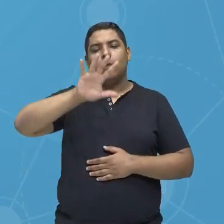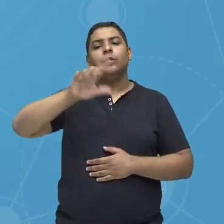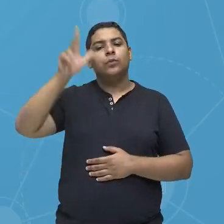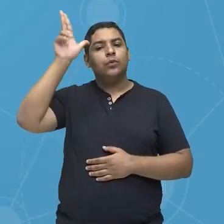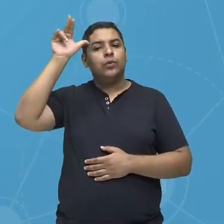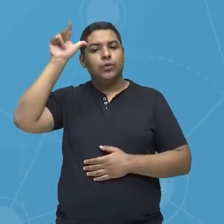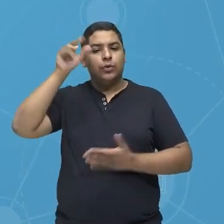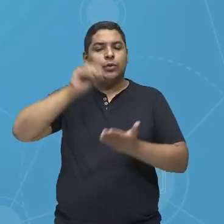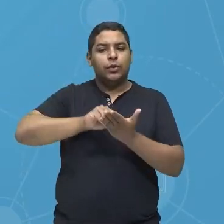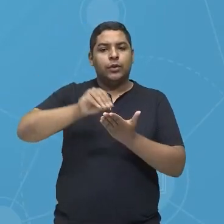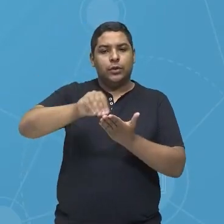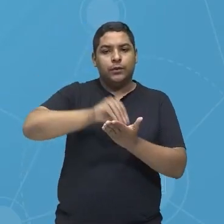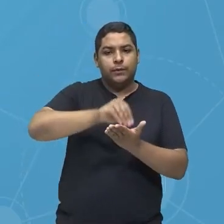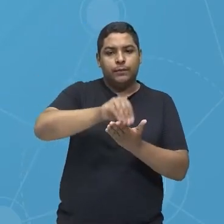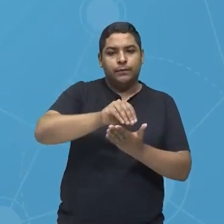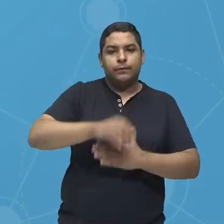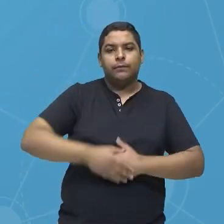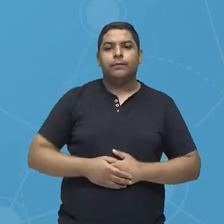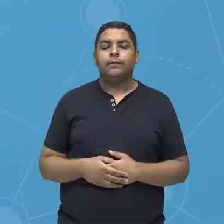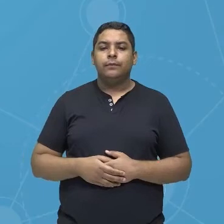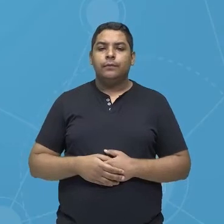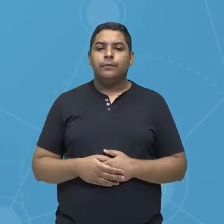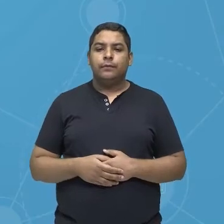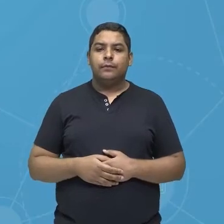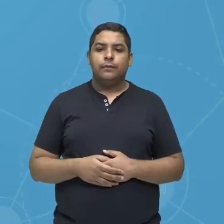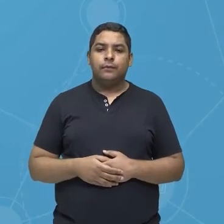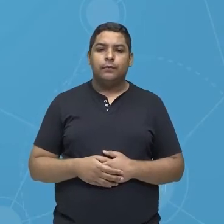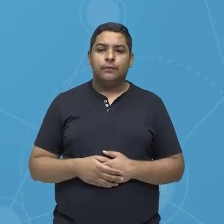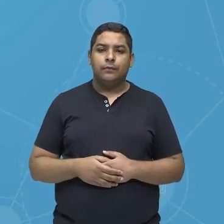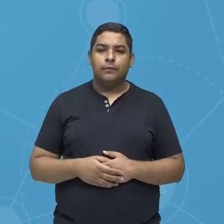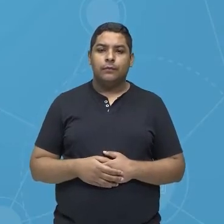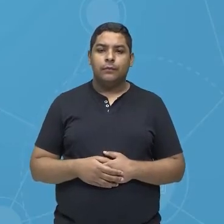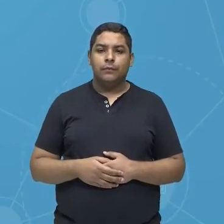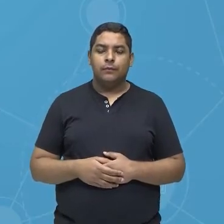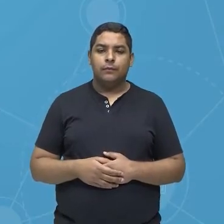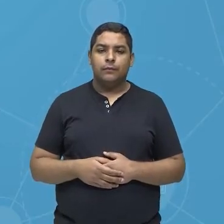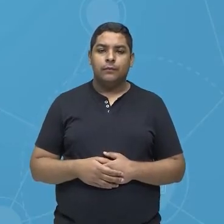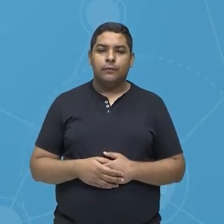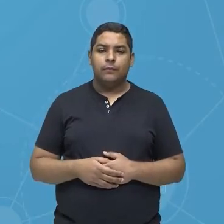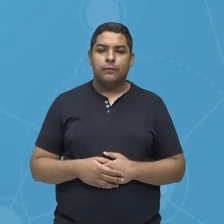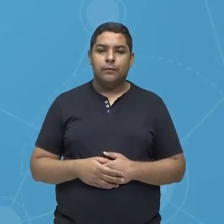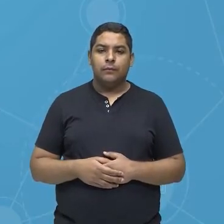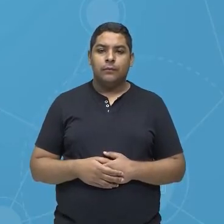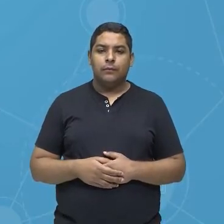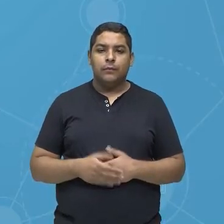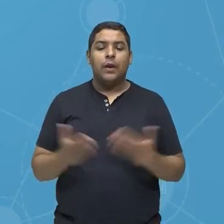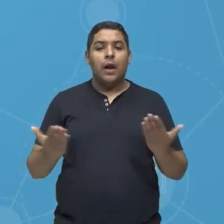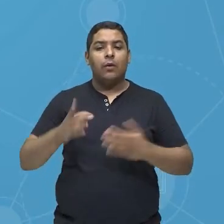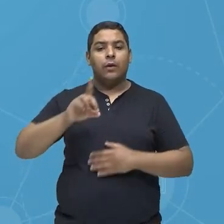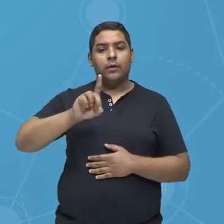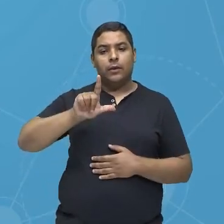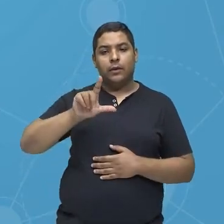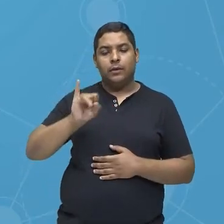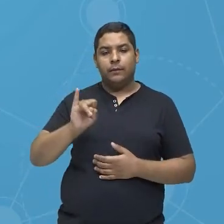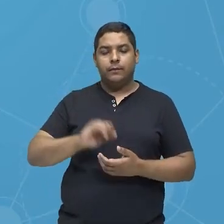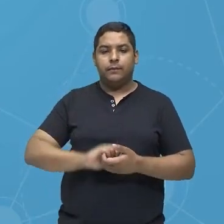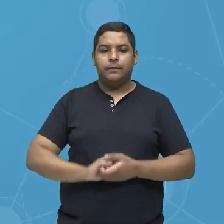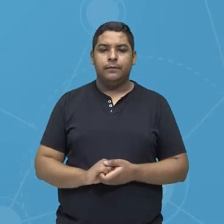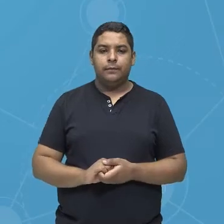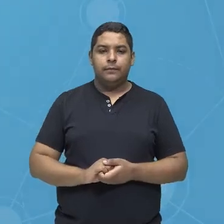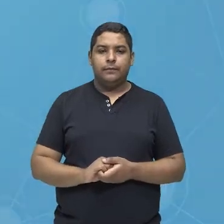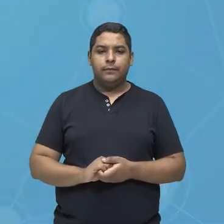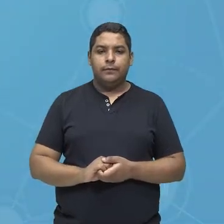tem como você fugir, né, com o rei, não tem como você fazer uma obstrução e não tem como fazer a captura daquela peça.